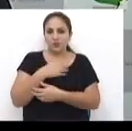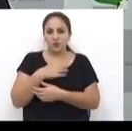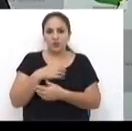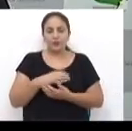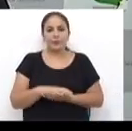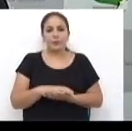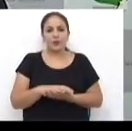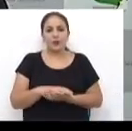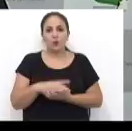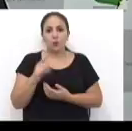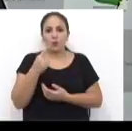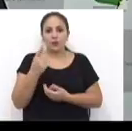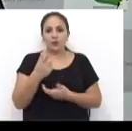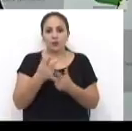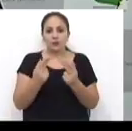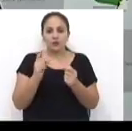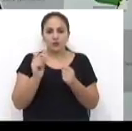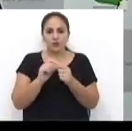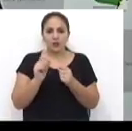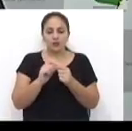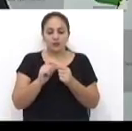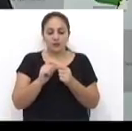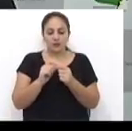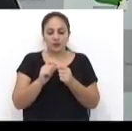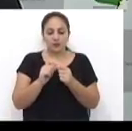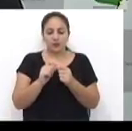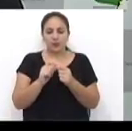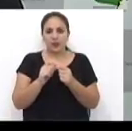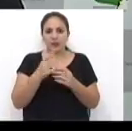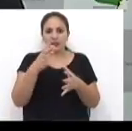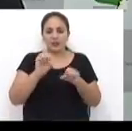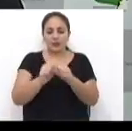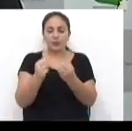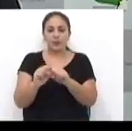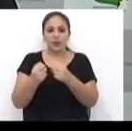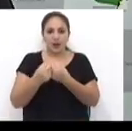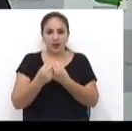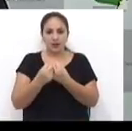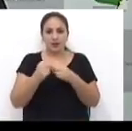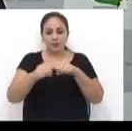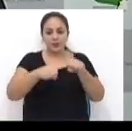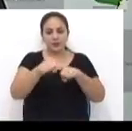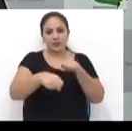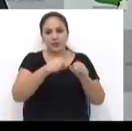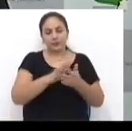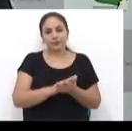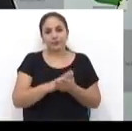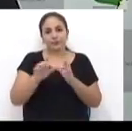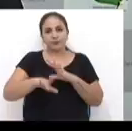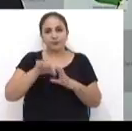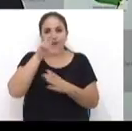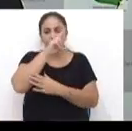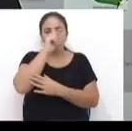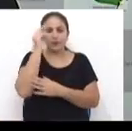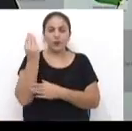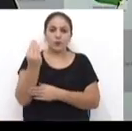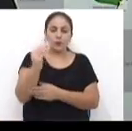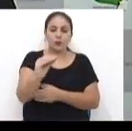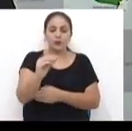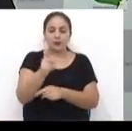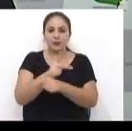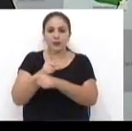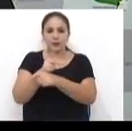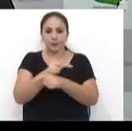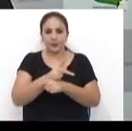de pessoas que vão lá única e exclusivamente para danificar esse meio de transporte, que é bastante importante. Então, a decisão do